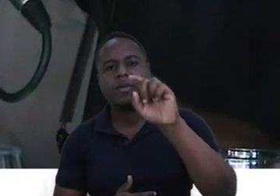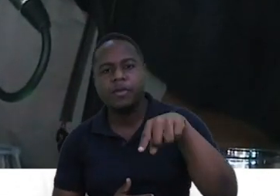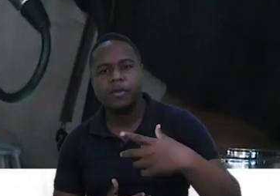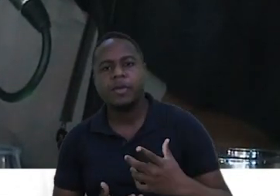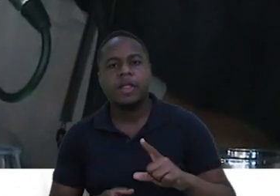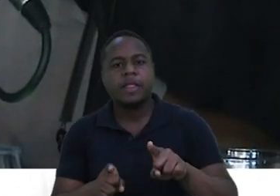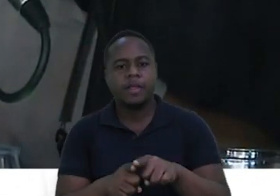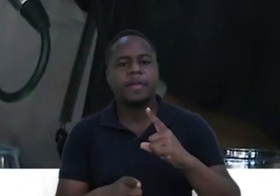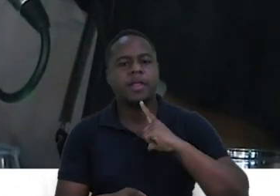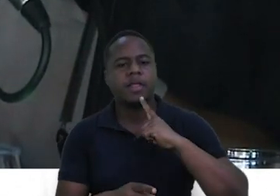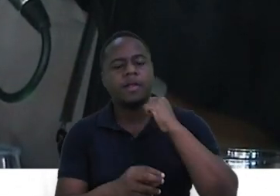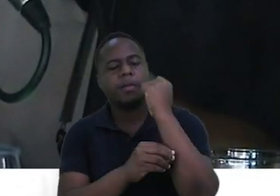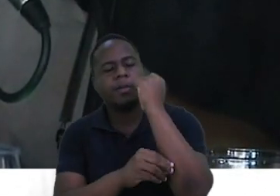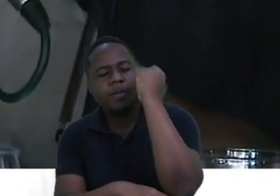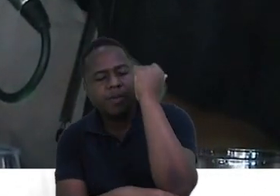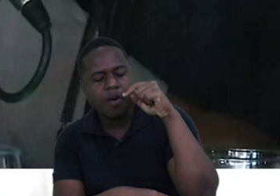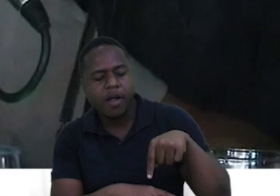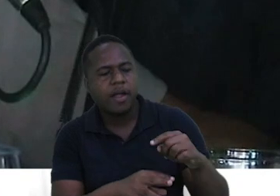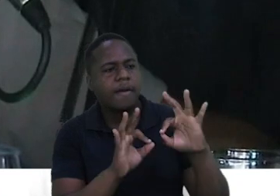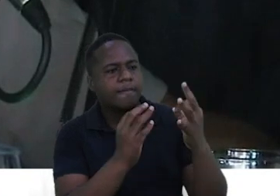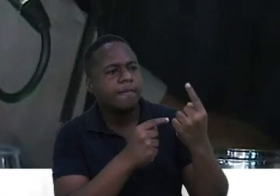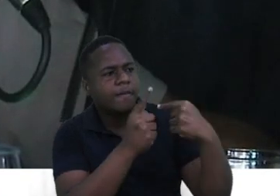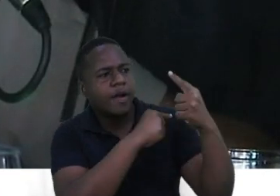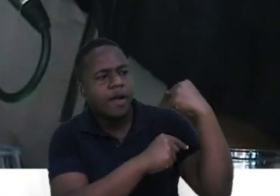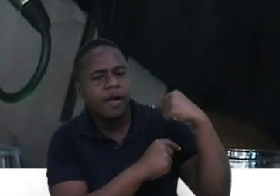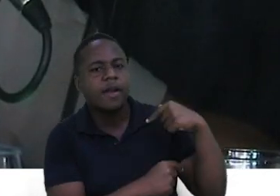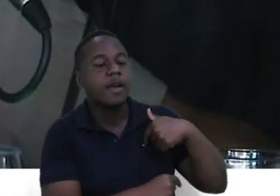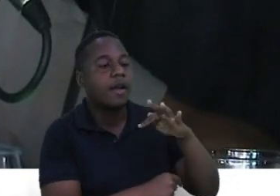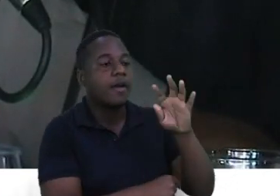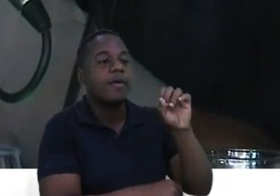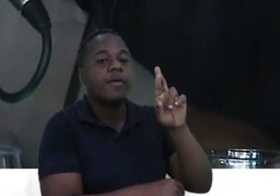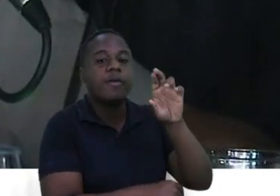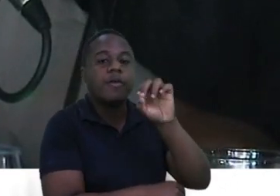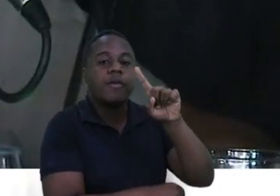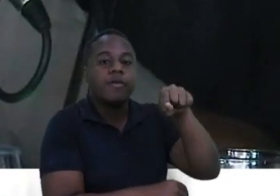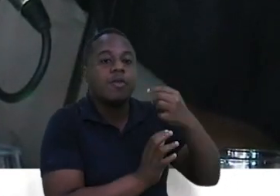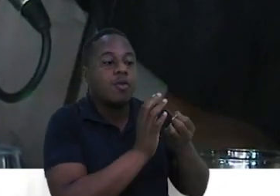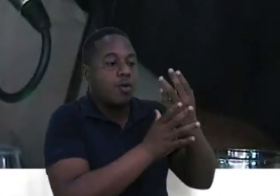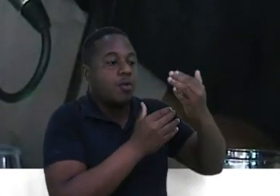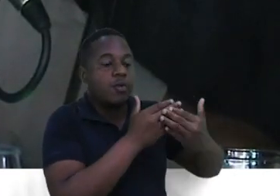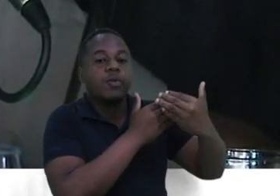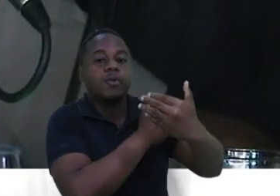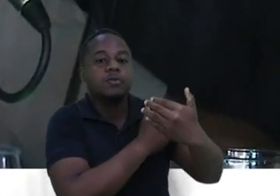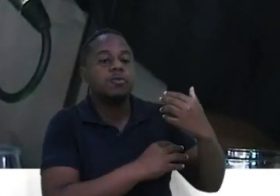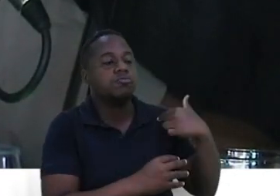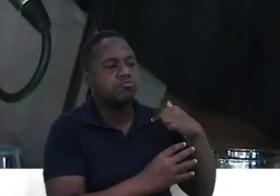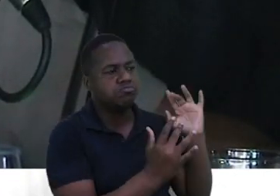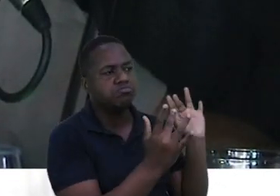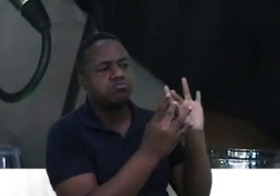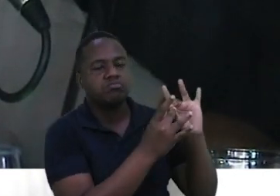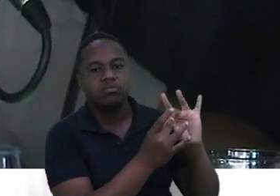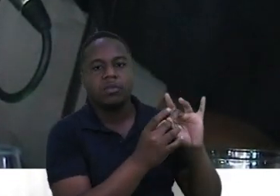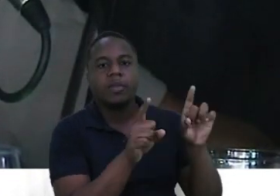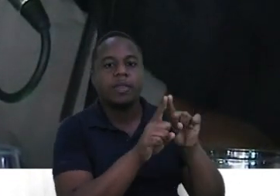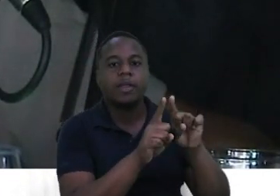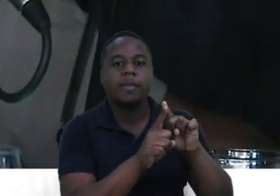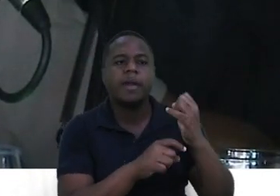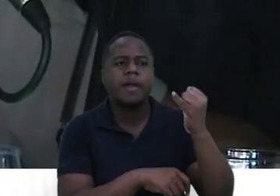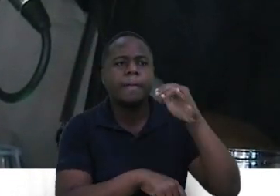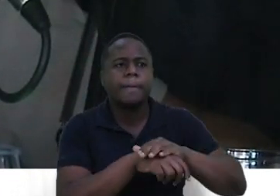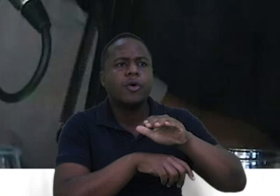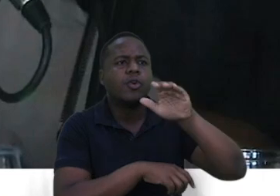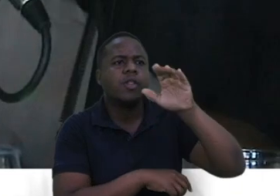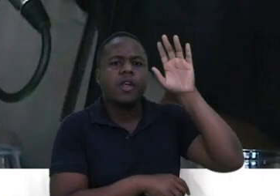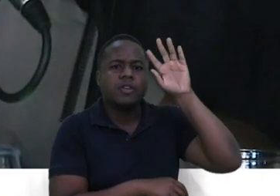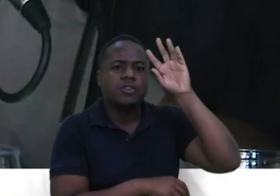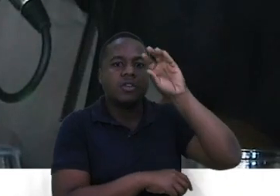Conectando mais com essa raiz, entendendo cada vez mais de onde vem. E entendendo a importância, né, dessa valorização de onde